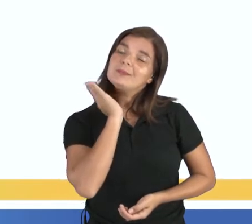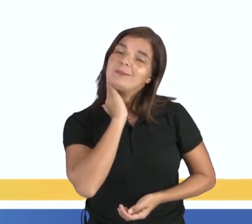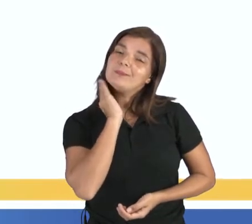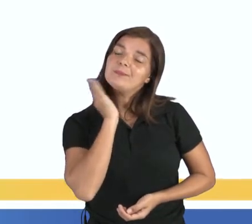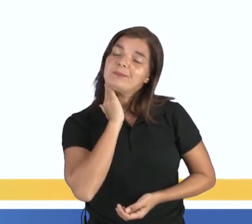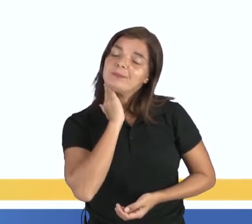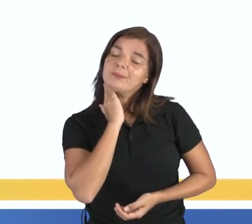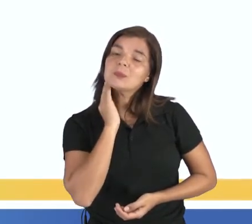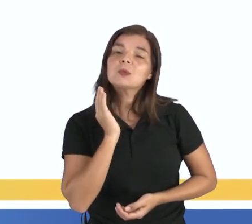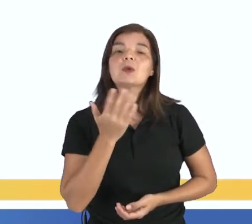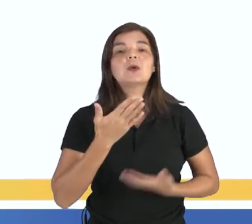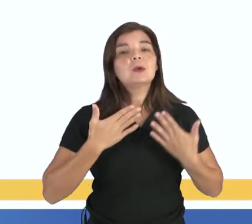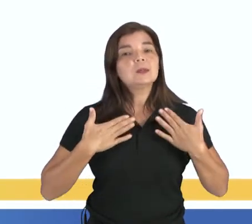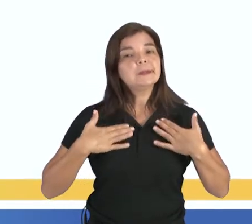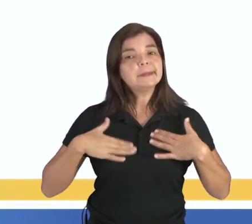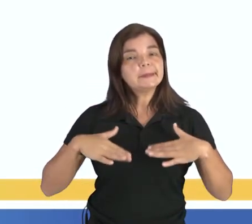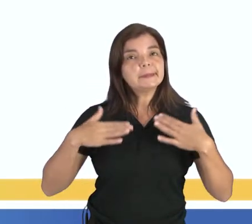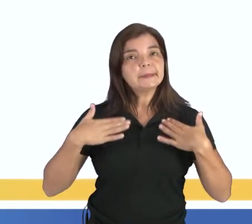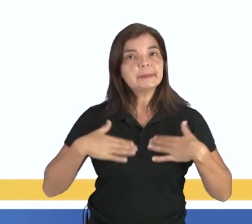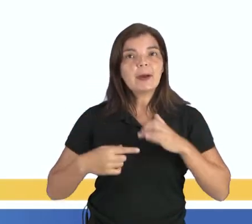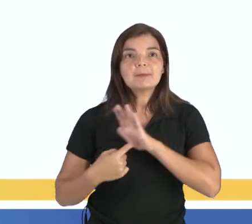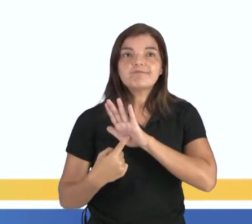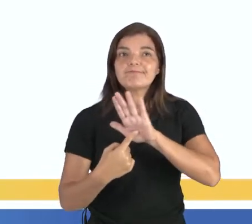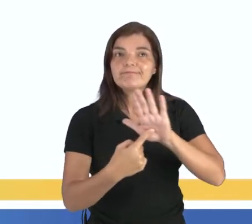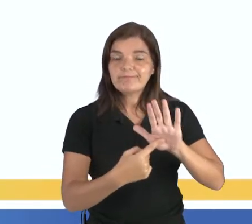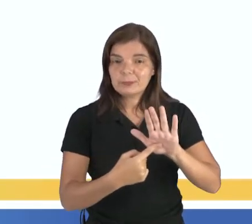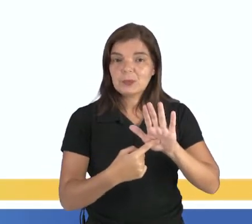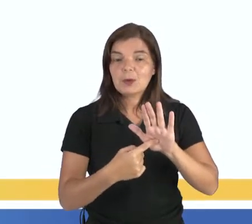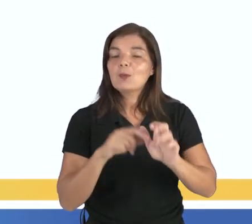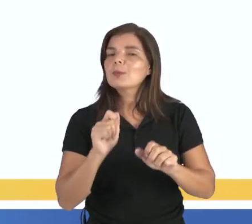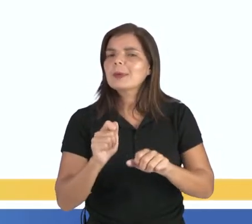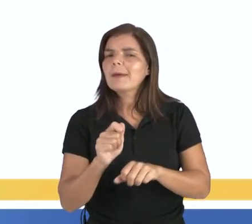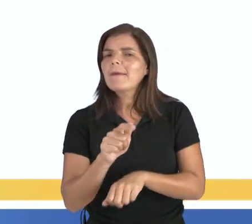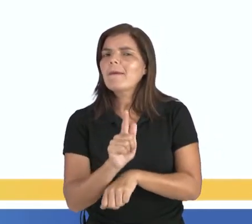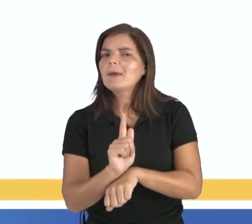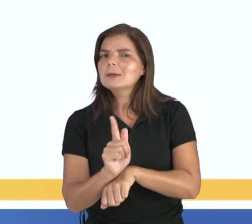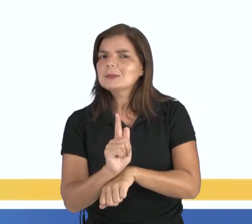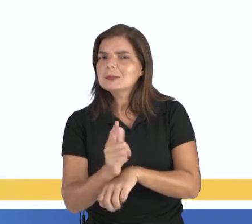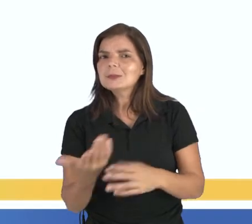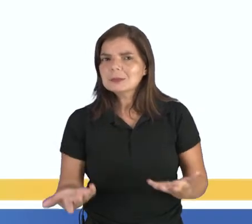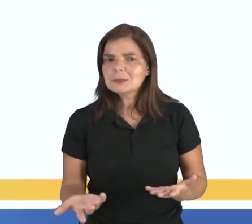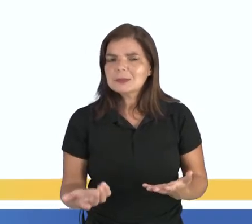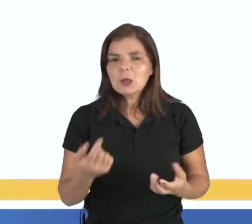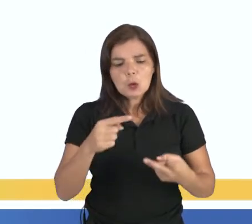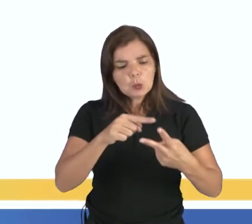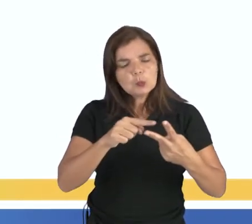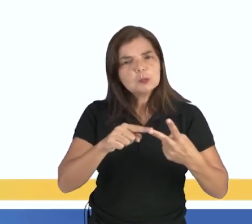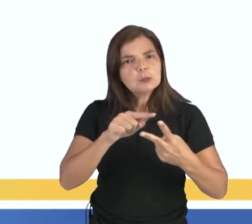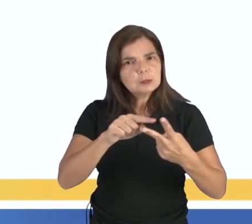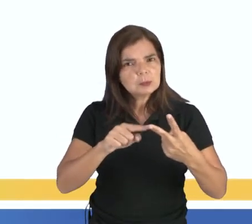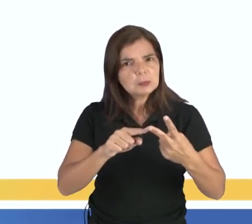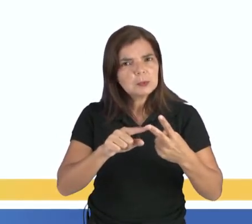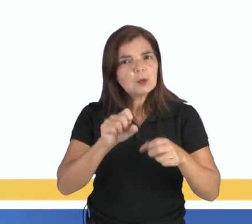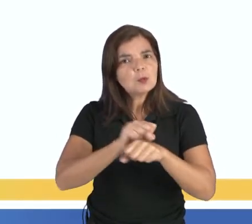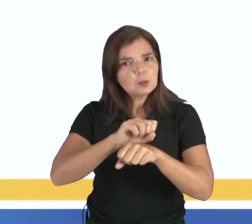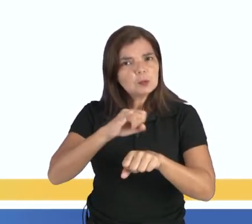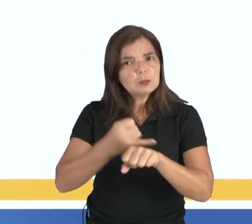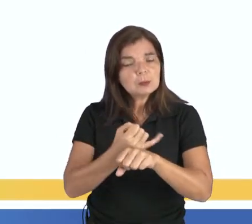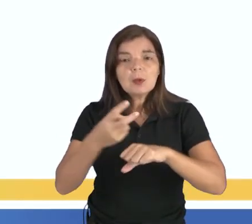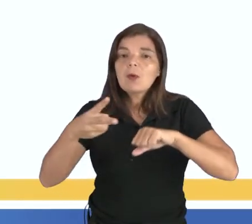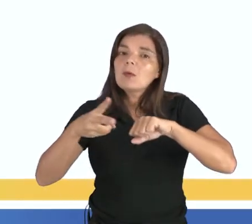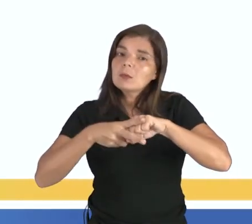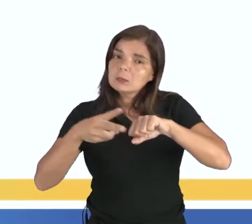Preguiça e lentidão destacaram aquela gerência. Não são duas palavras que compõem o sujeito? Então o verbo